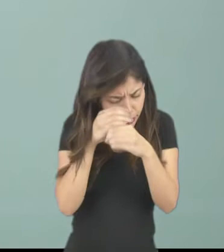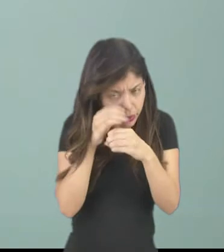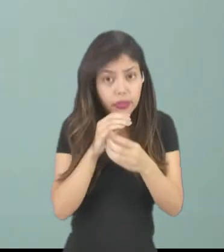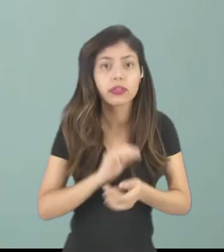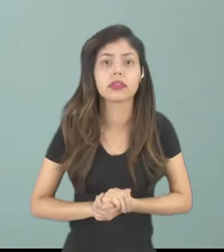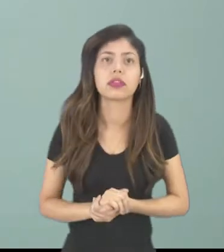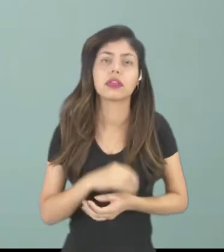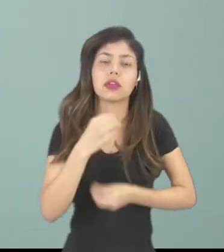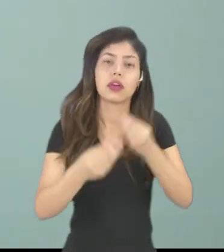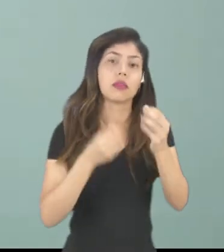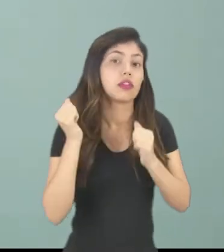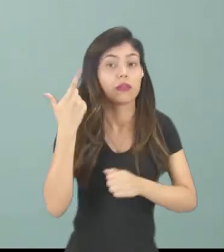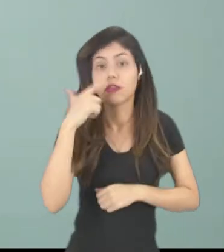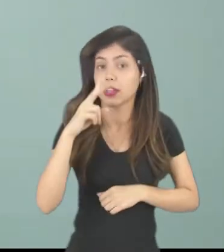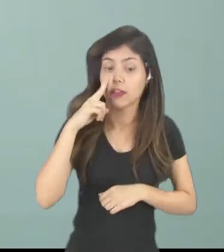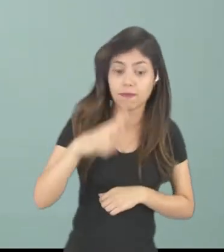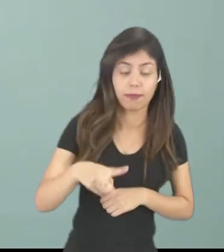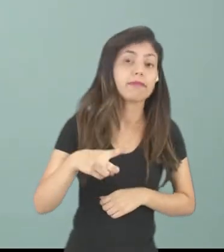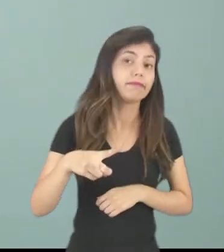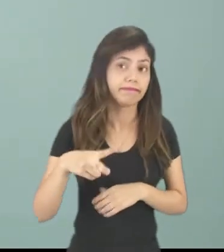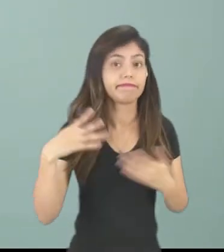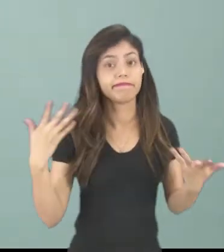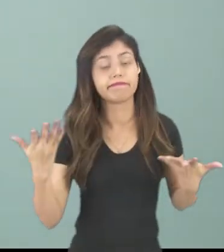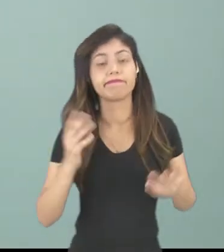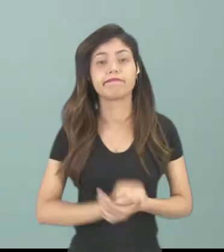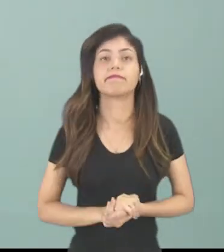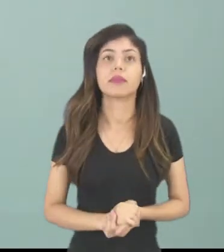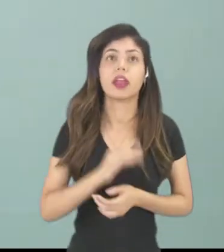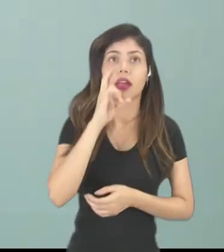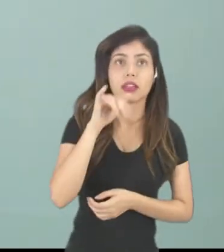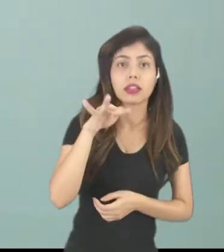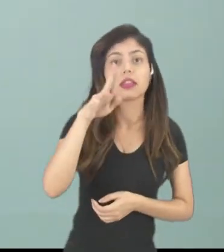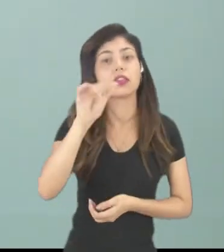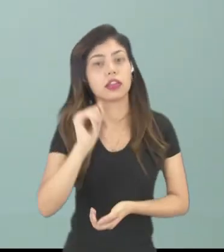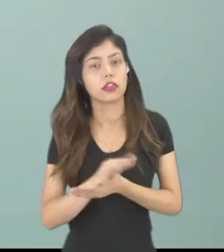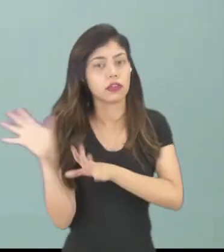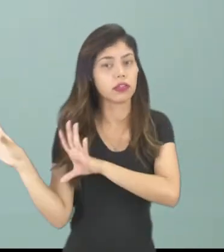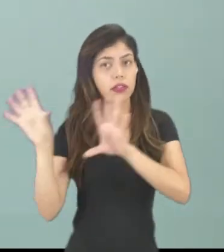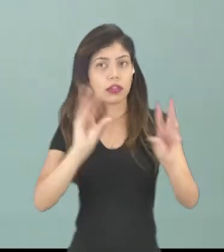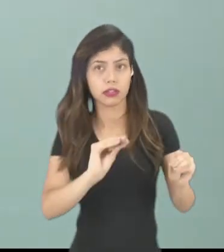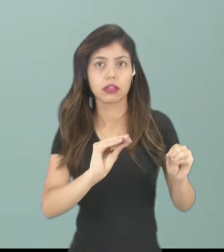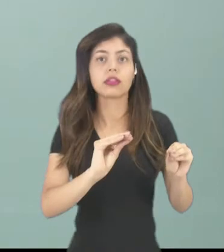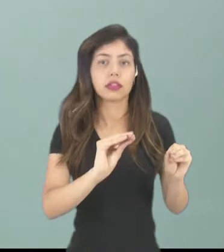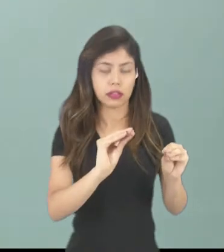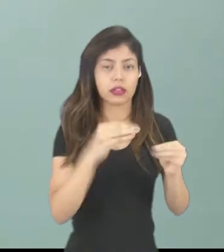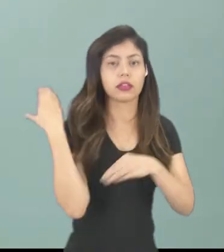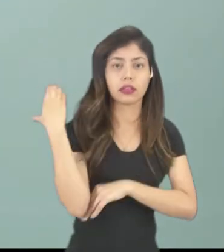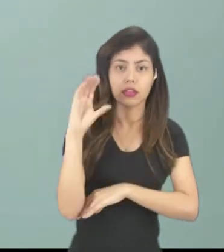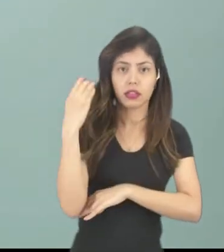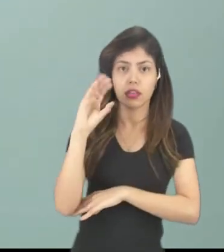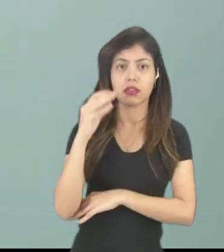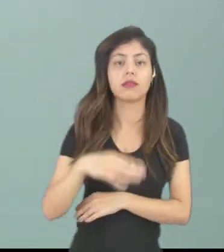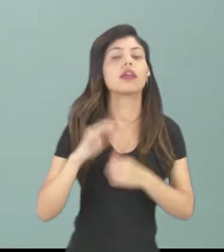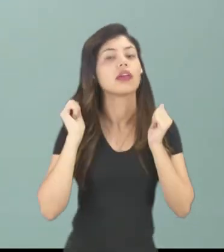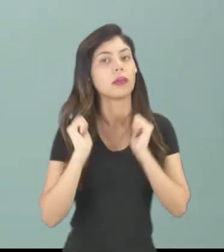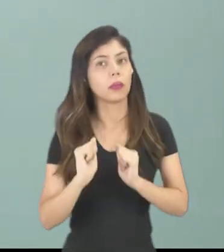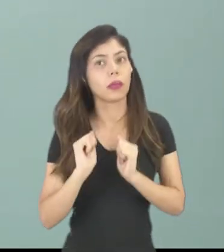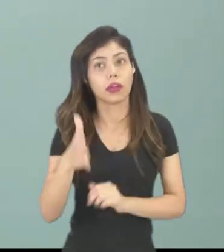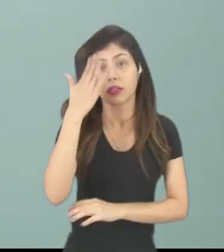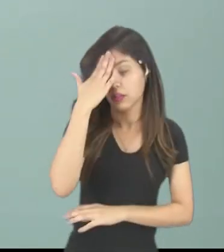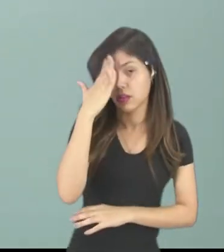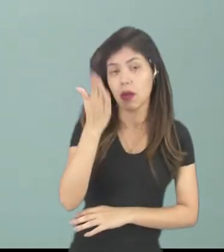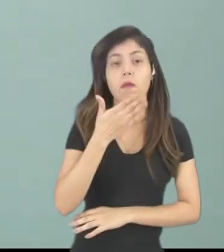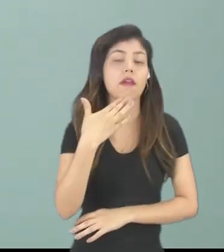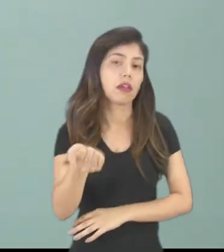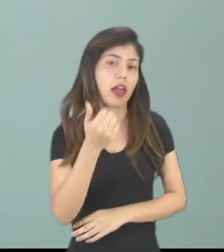microscopicamente, como a gente não consegue observar. Então a cinética vem trazendo essa parte da ciência para que a gente possa compreender melhor